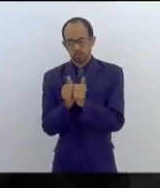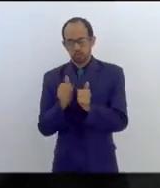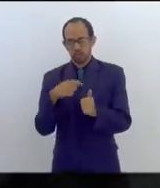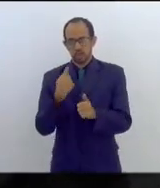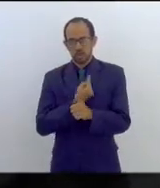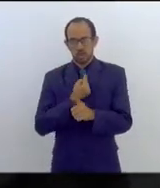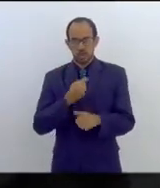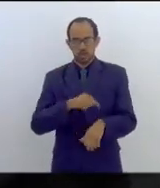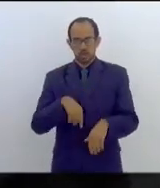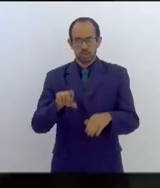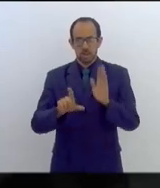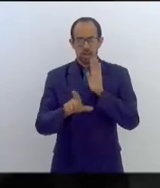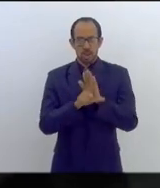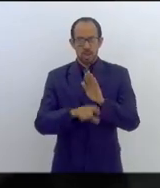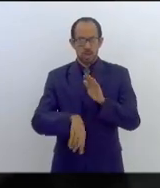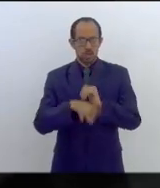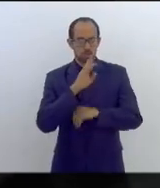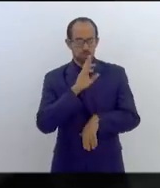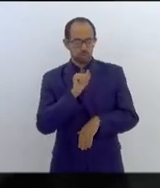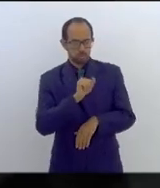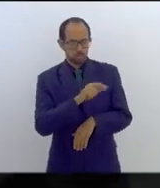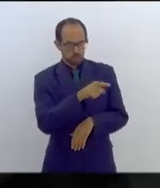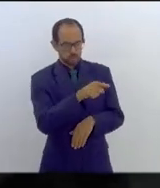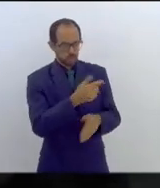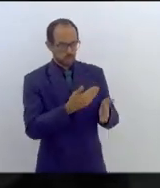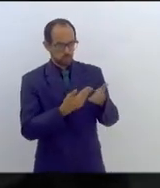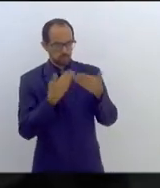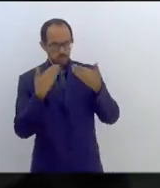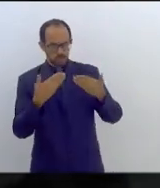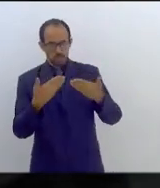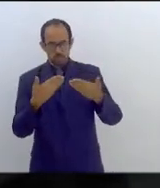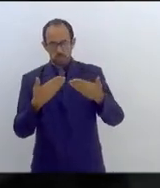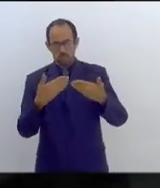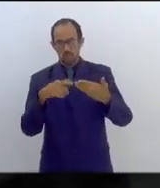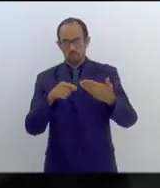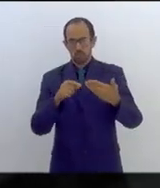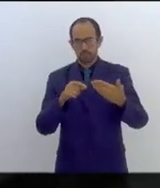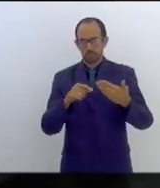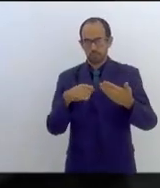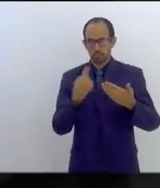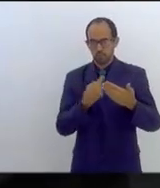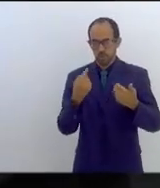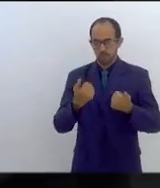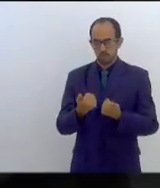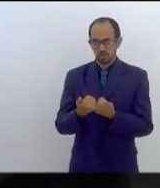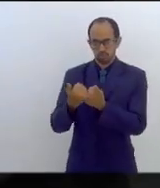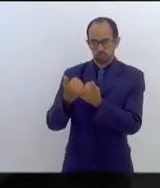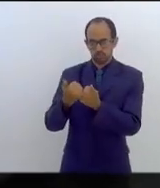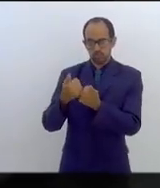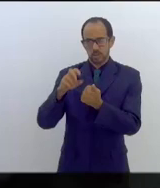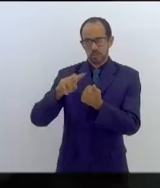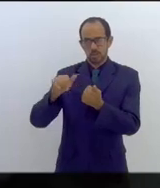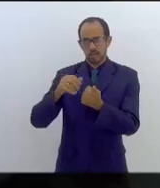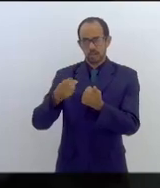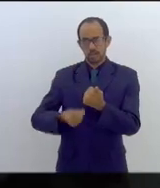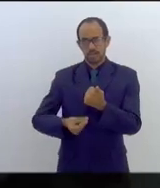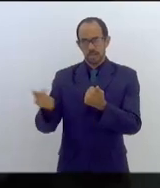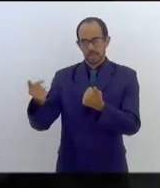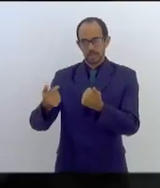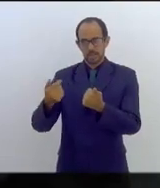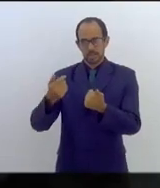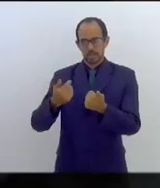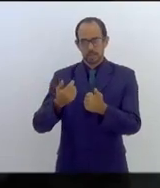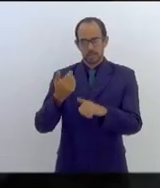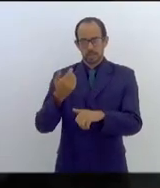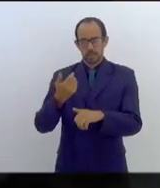está apresentando, com a nossa aquiescência, e ele vai sair de pauta. Mas, além do mais,